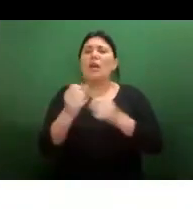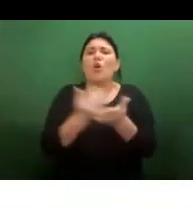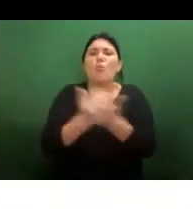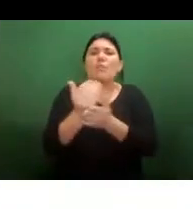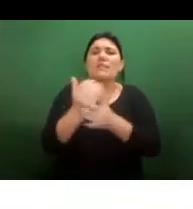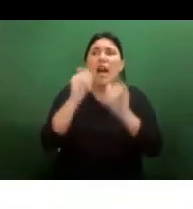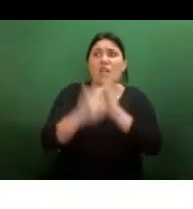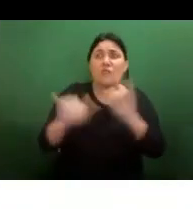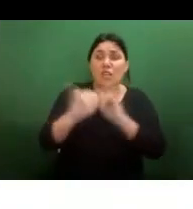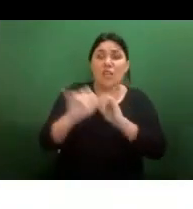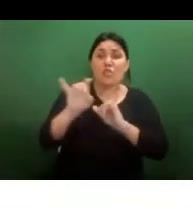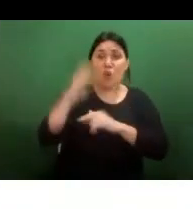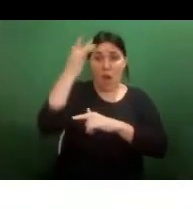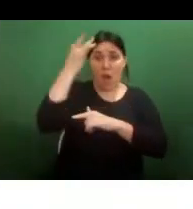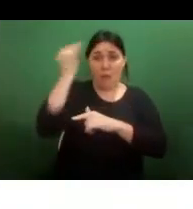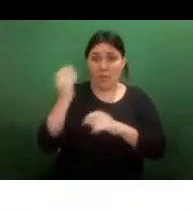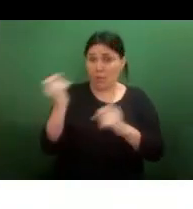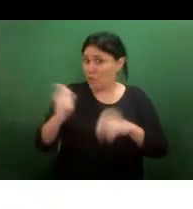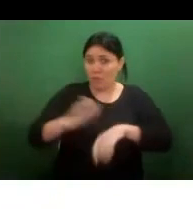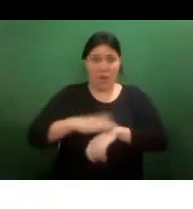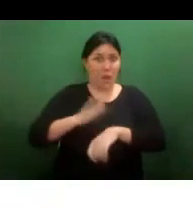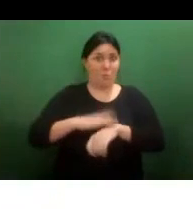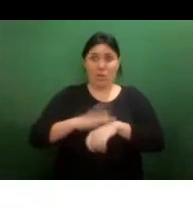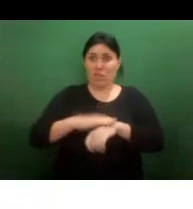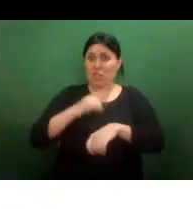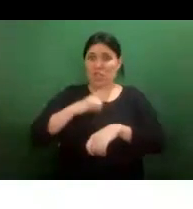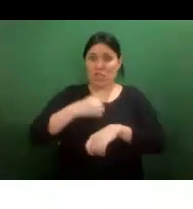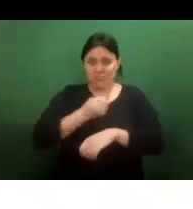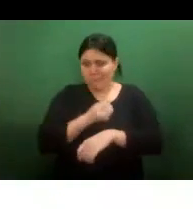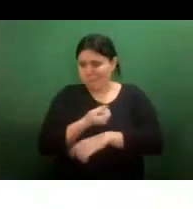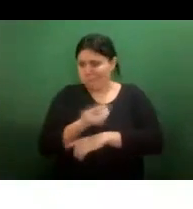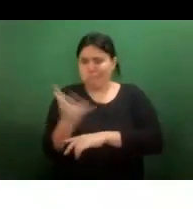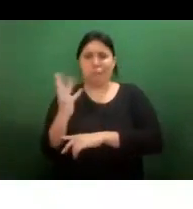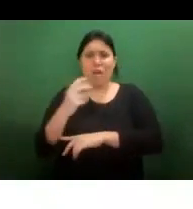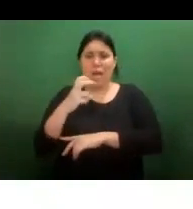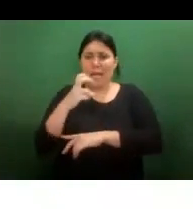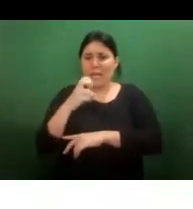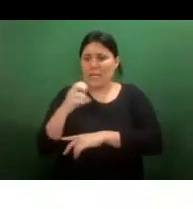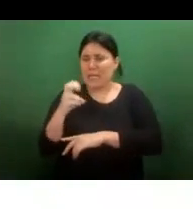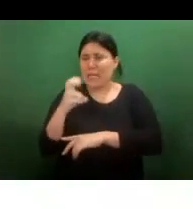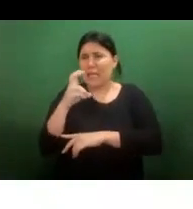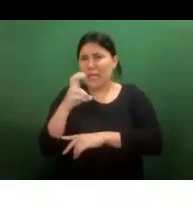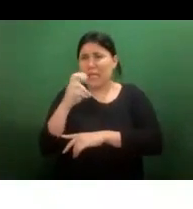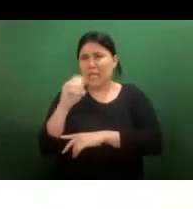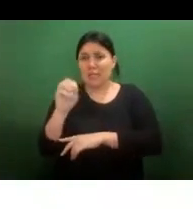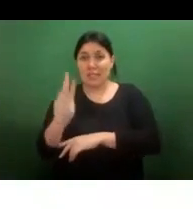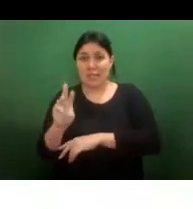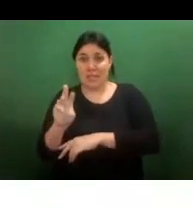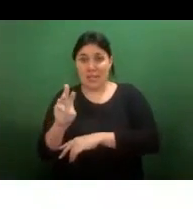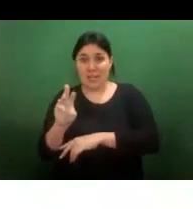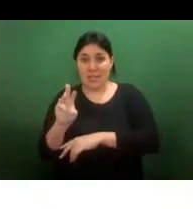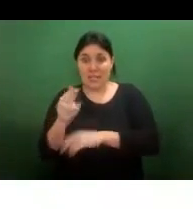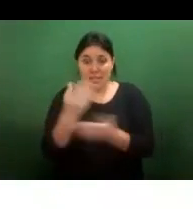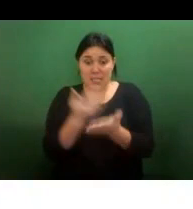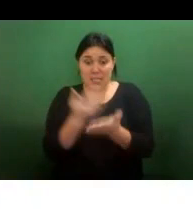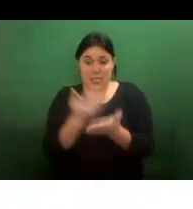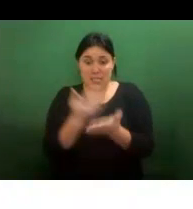seguinte. Mas não deu tempo. Tivemos um número expressivo de 503 inscrições em menos de 24